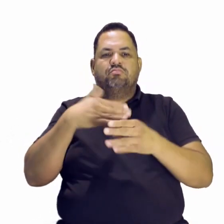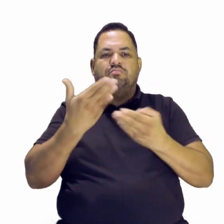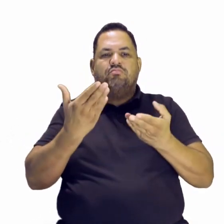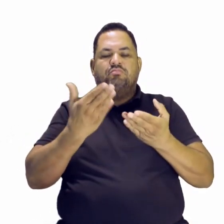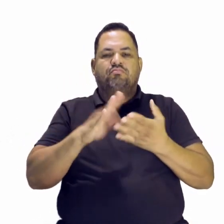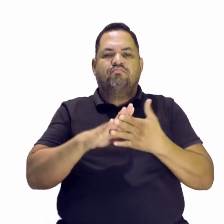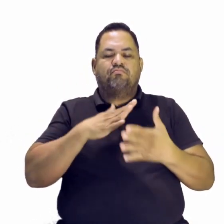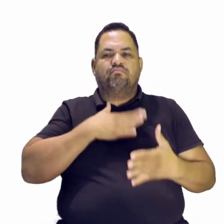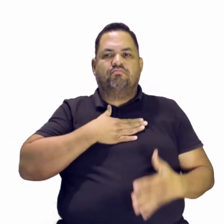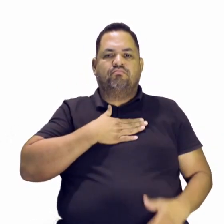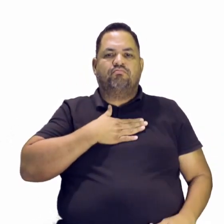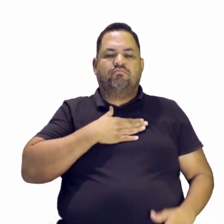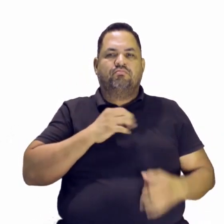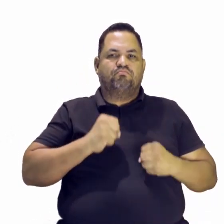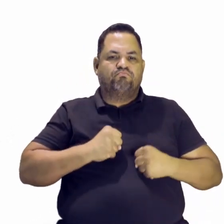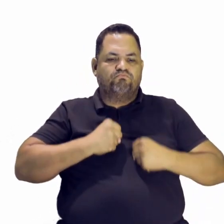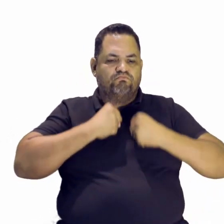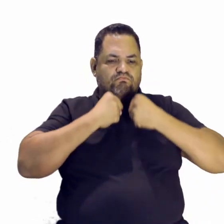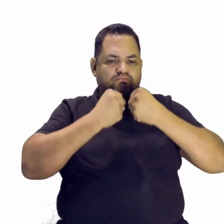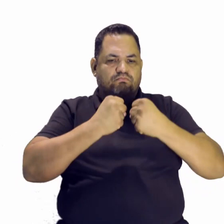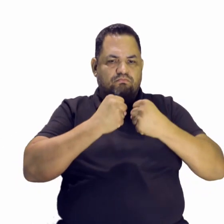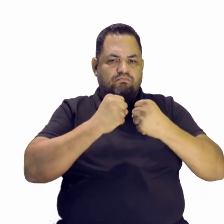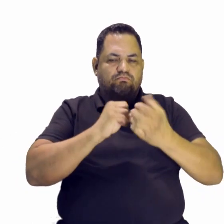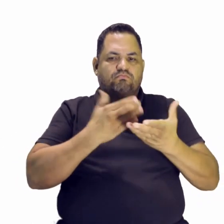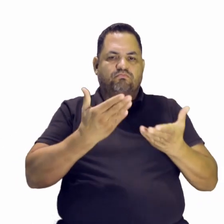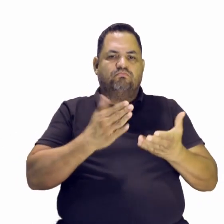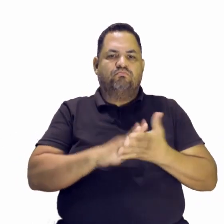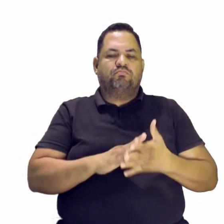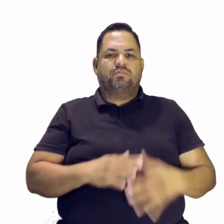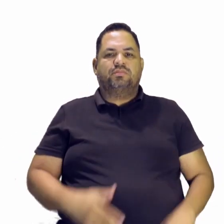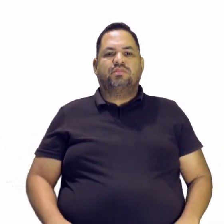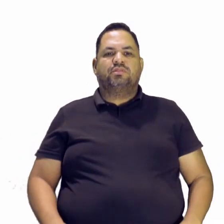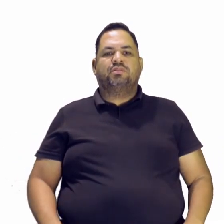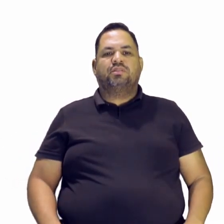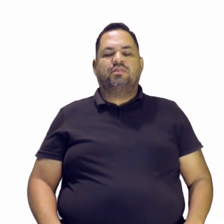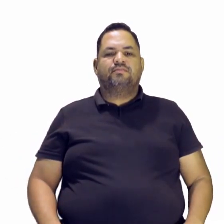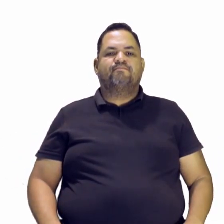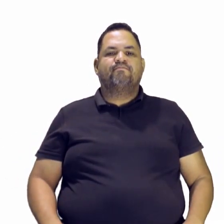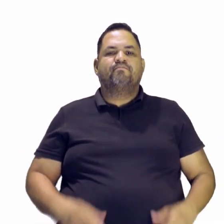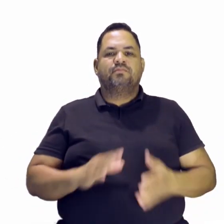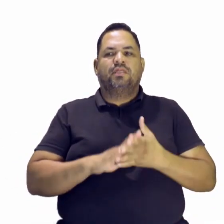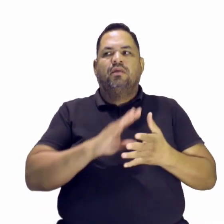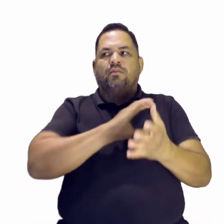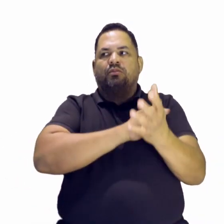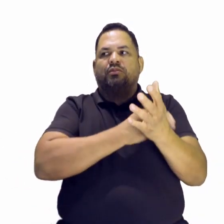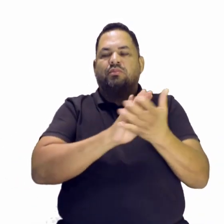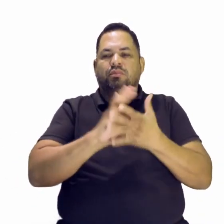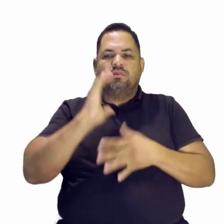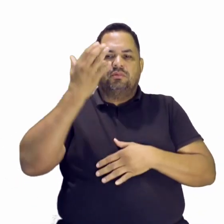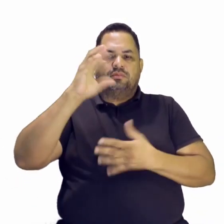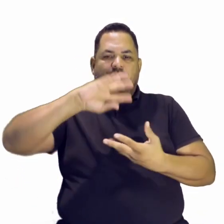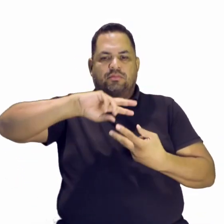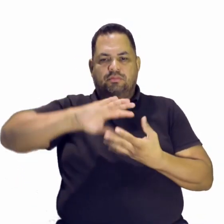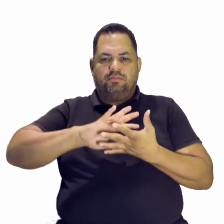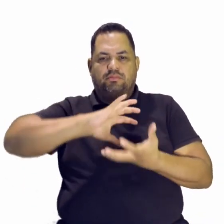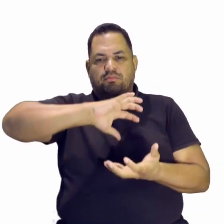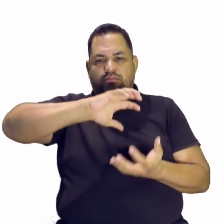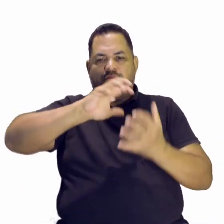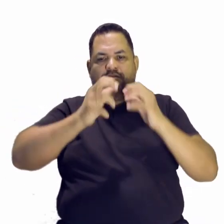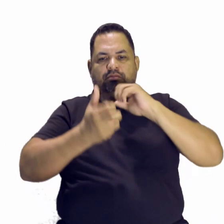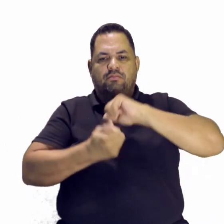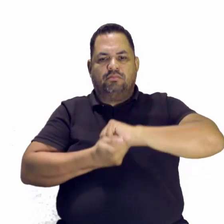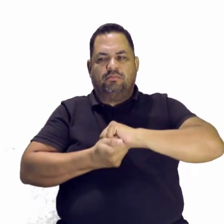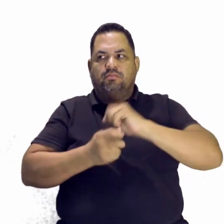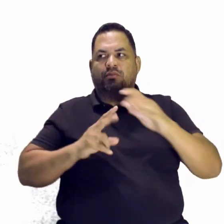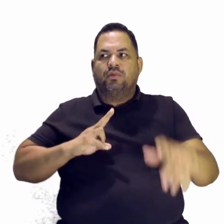minha resistência aí de determinados músculos, né? Em relação à minha capacidade metabólica, em relação à minha